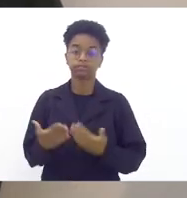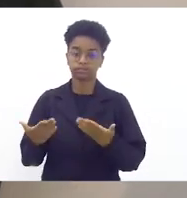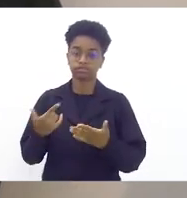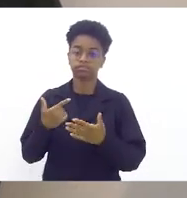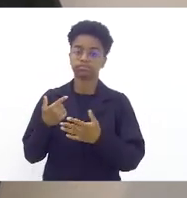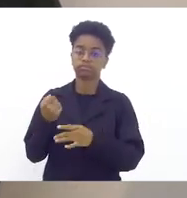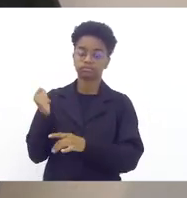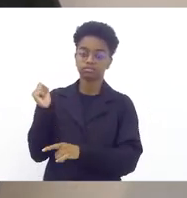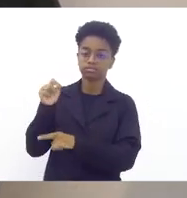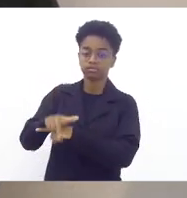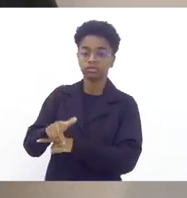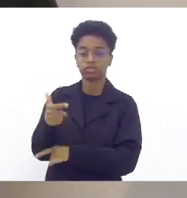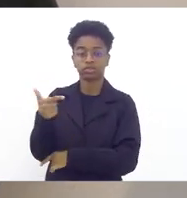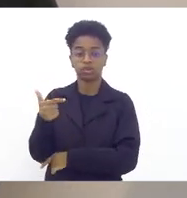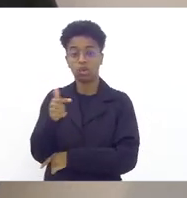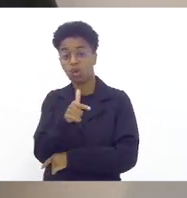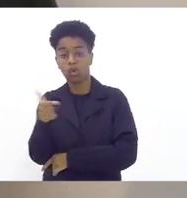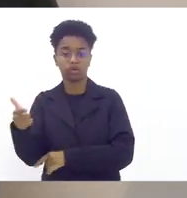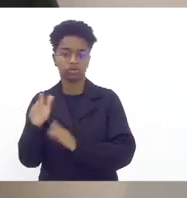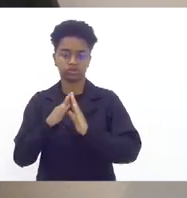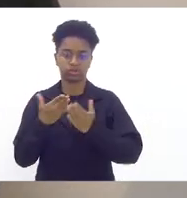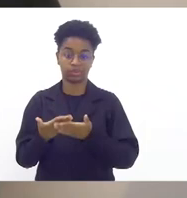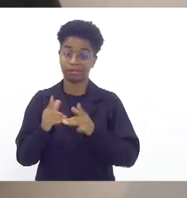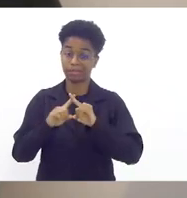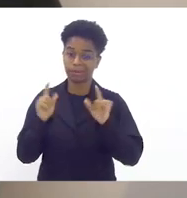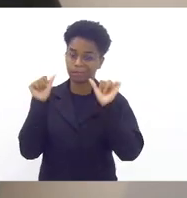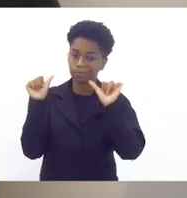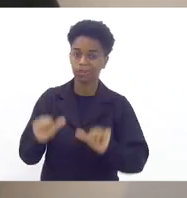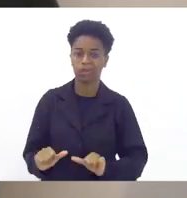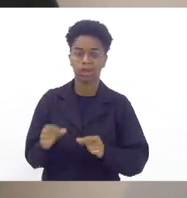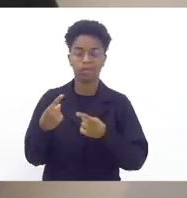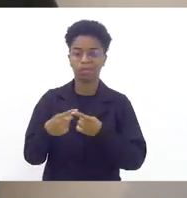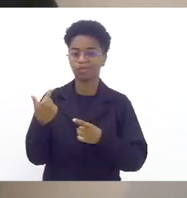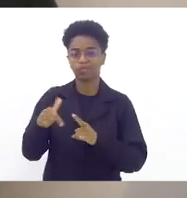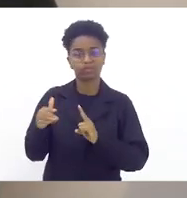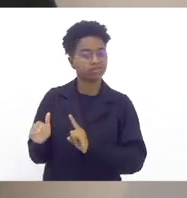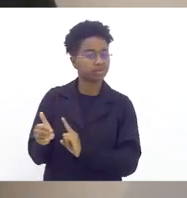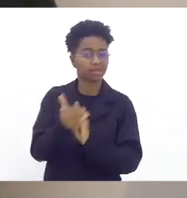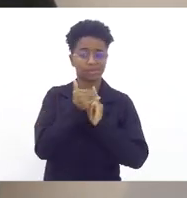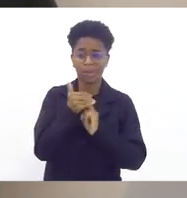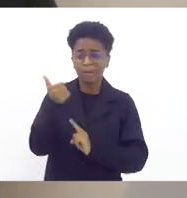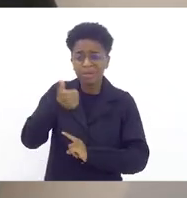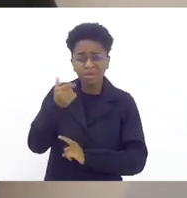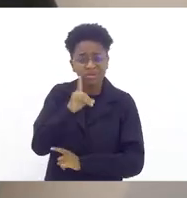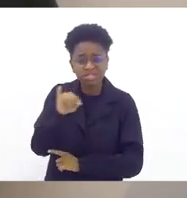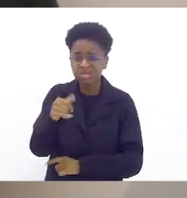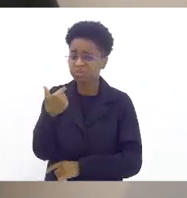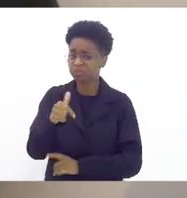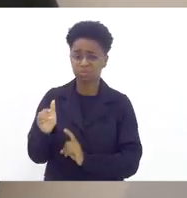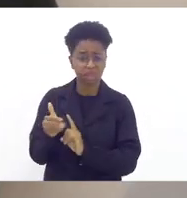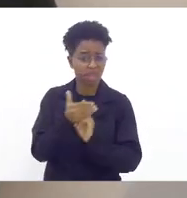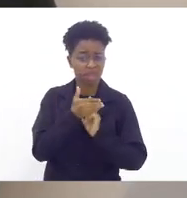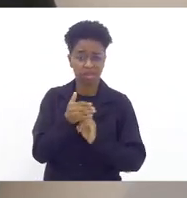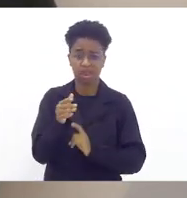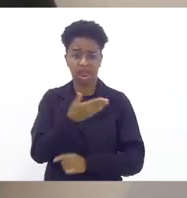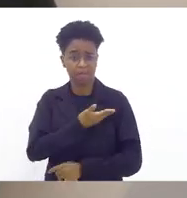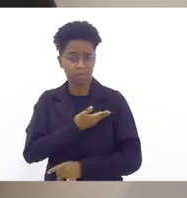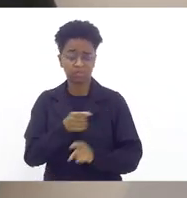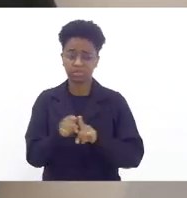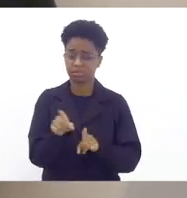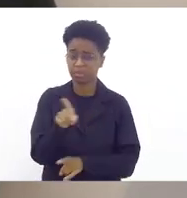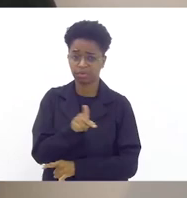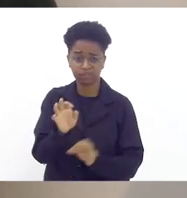segunda escola. E aí piora, porque ele não é acolhido desde o primeiro dia, nem pelos colegas, nem pelo corpo